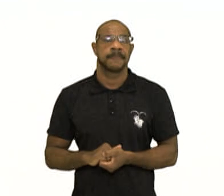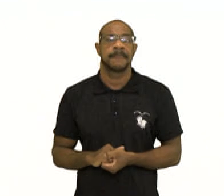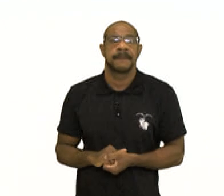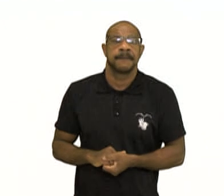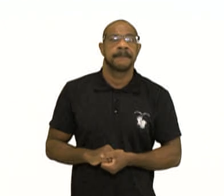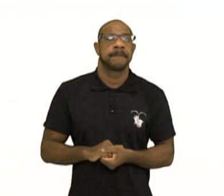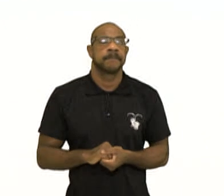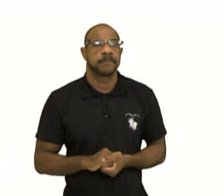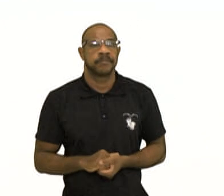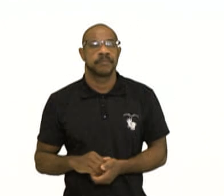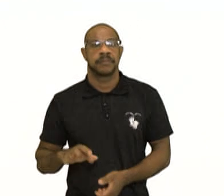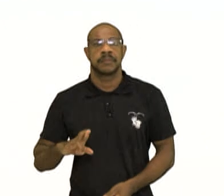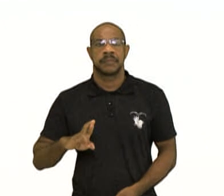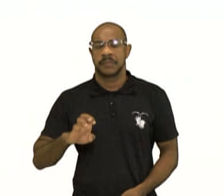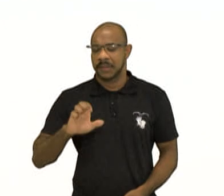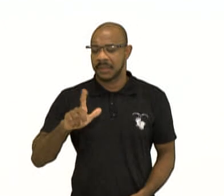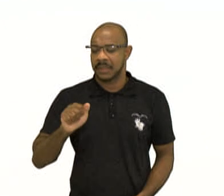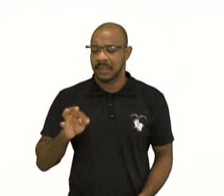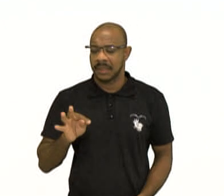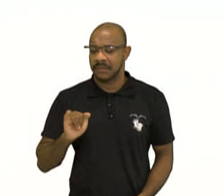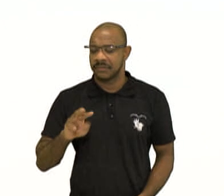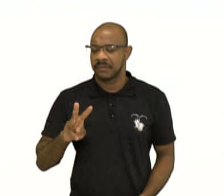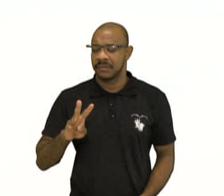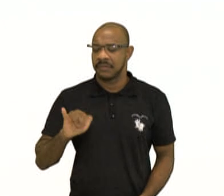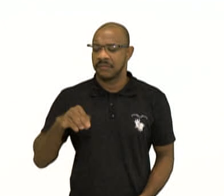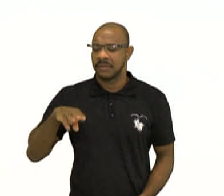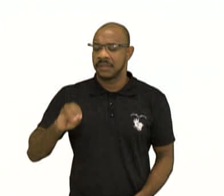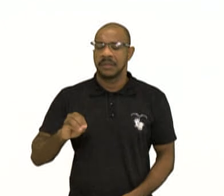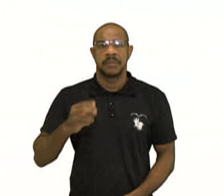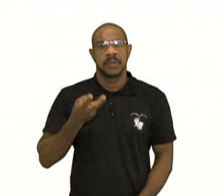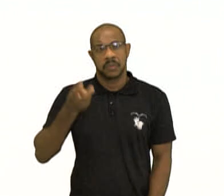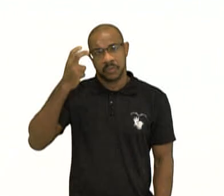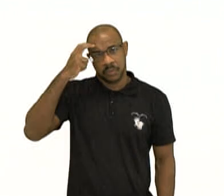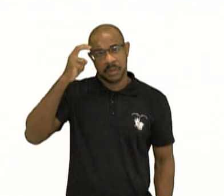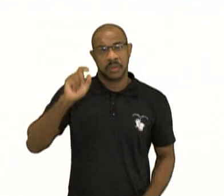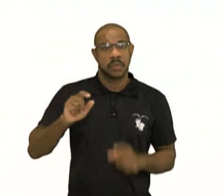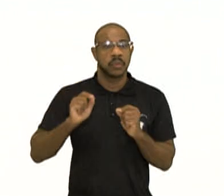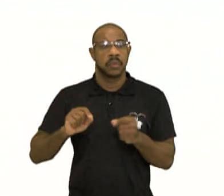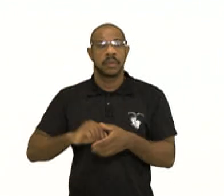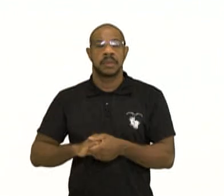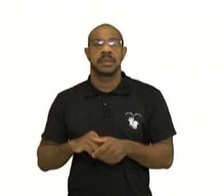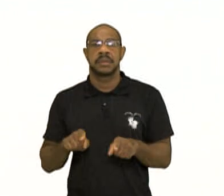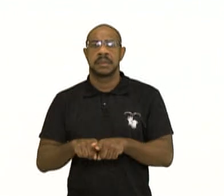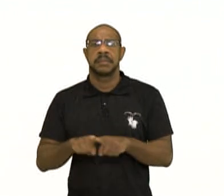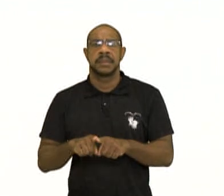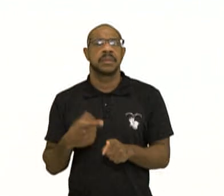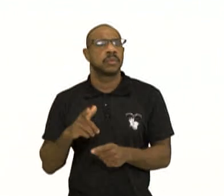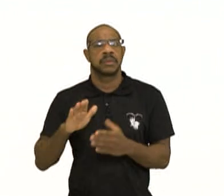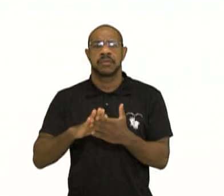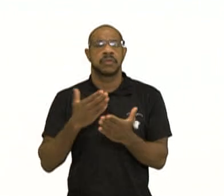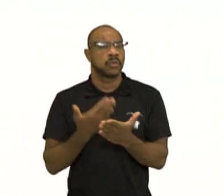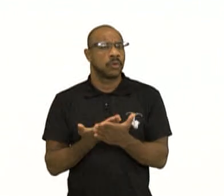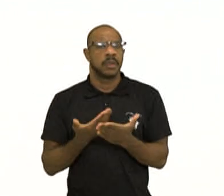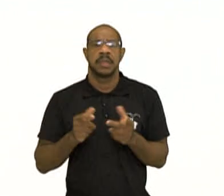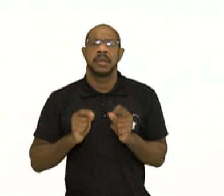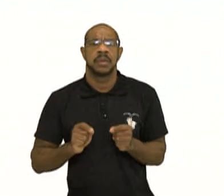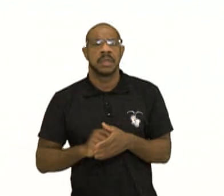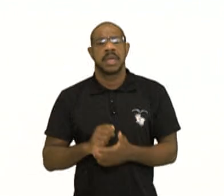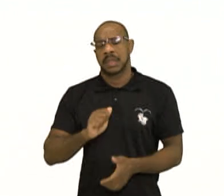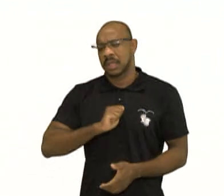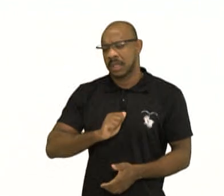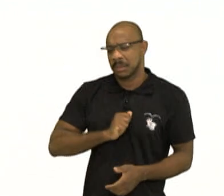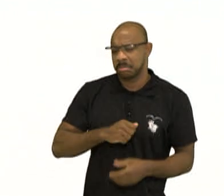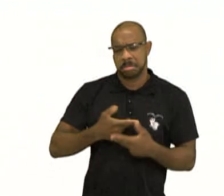já em relação ao relativismo cultural, né, e também em relação às outras escolas antropológicas, né,